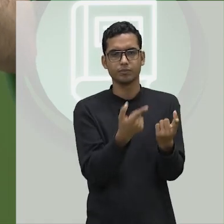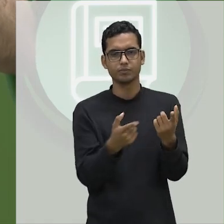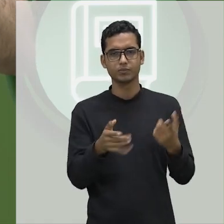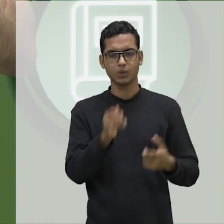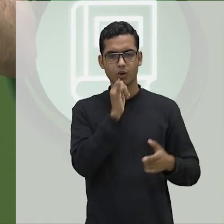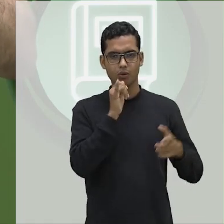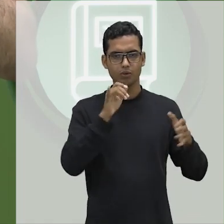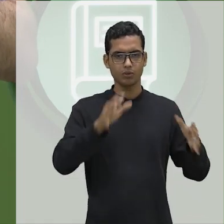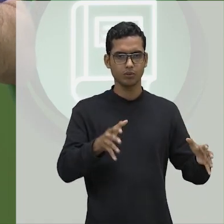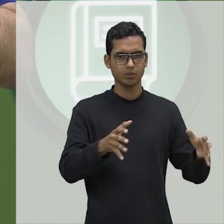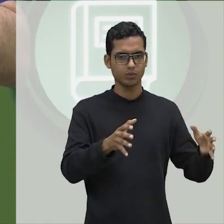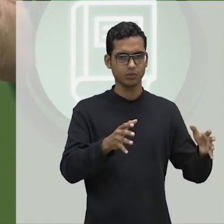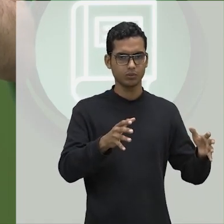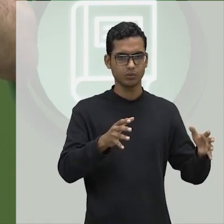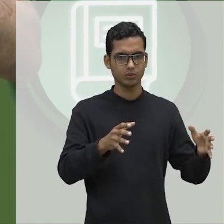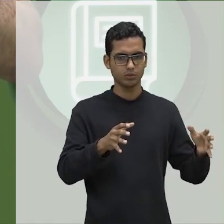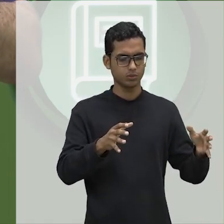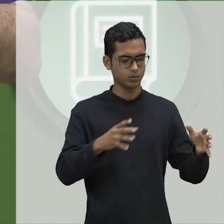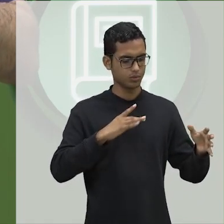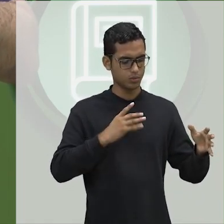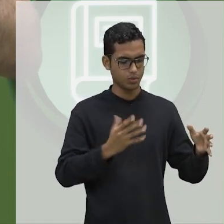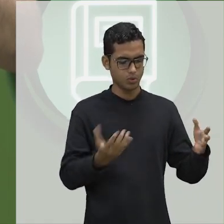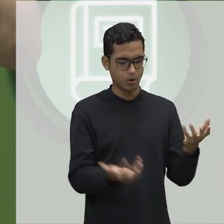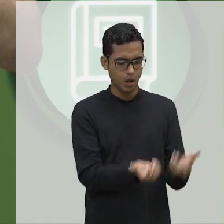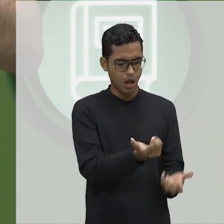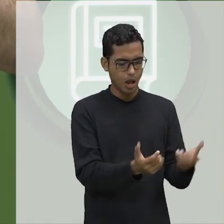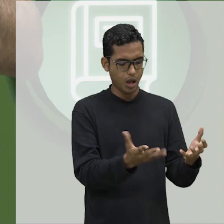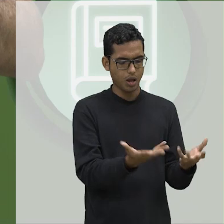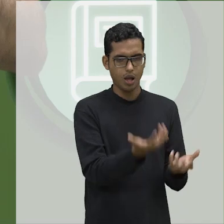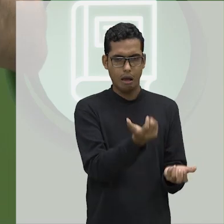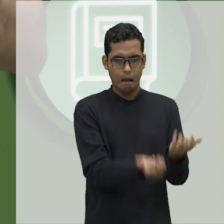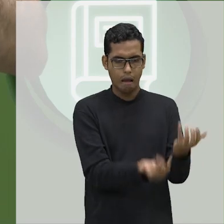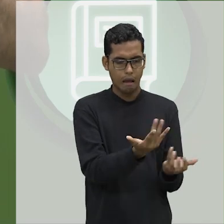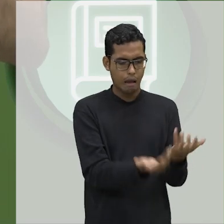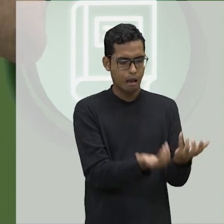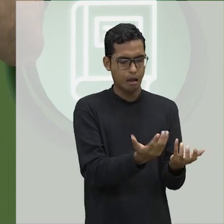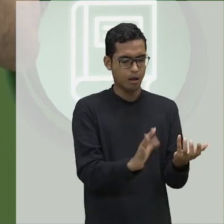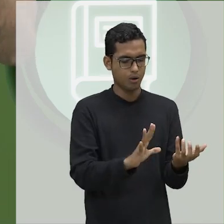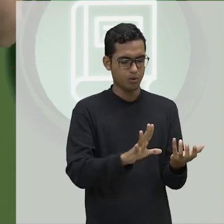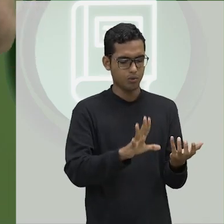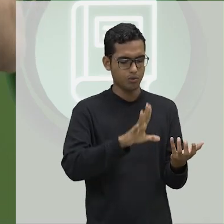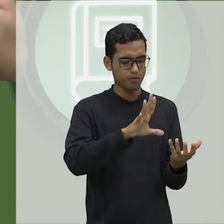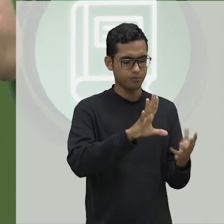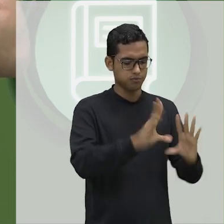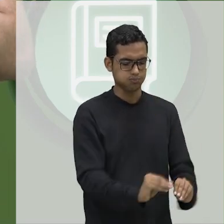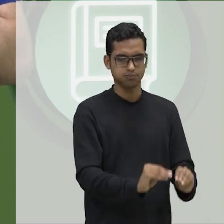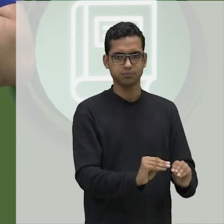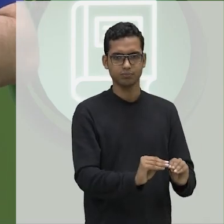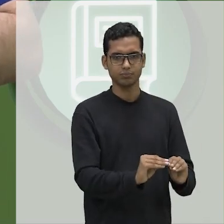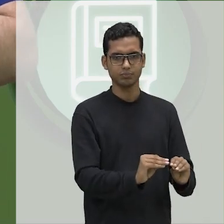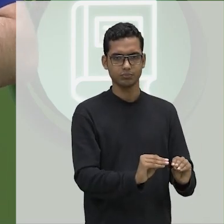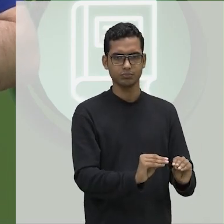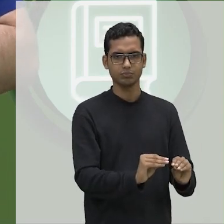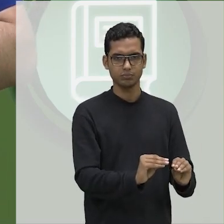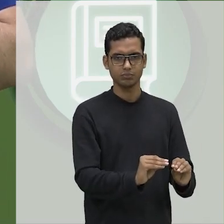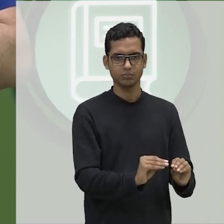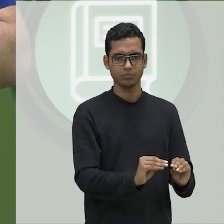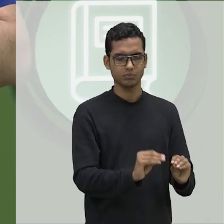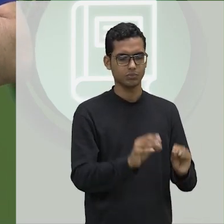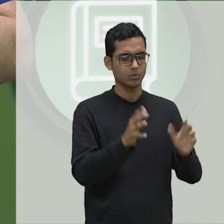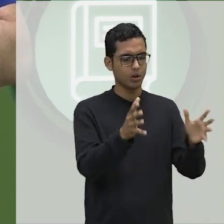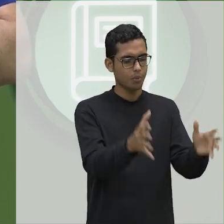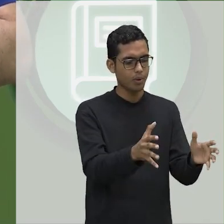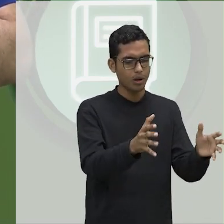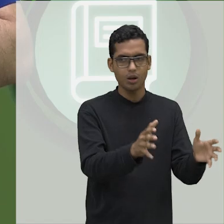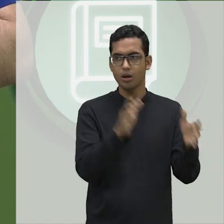e eu retirar o calor dessa pipoca, vamos supor, se eu colocar a pipoca lá no congelador, eu vou retirar o